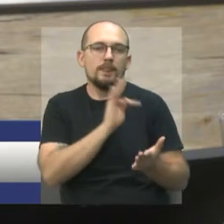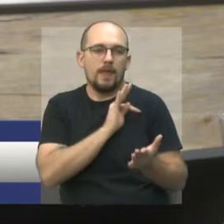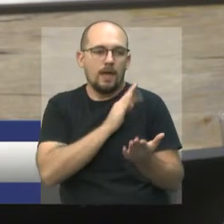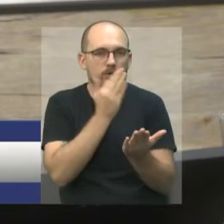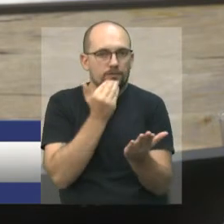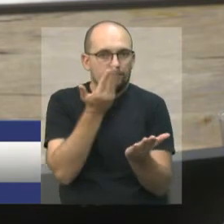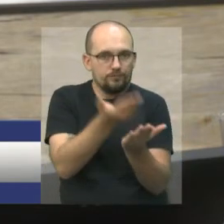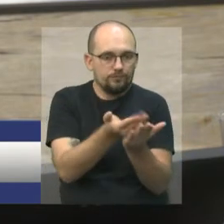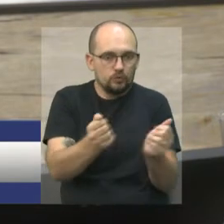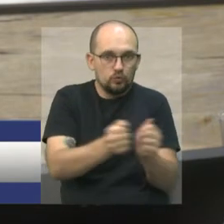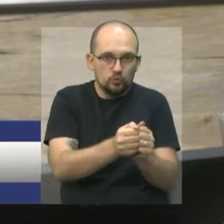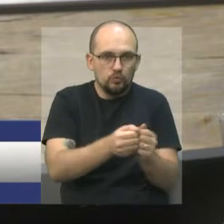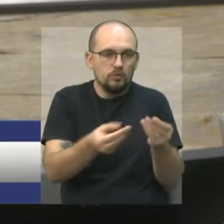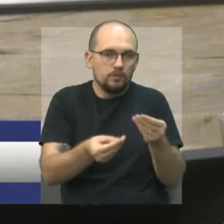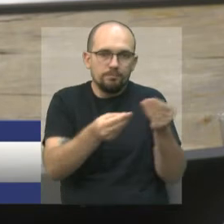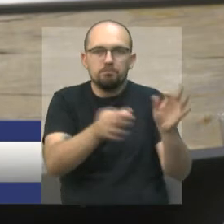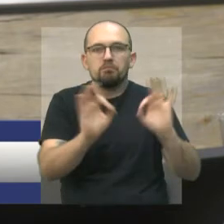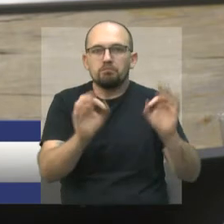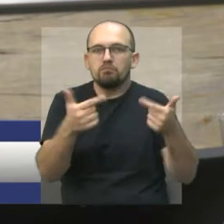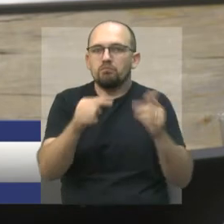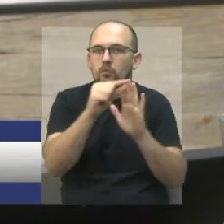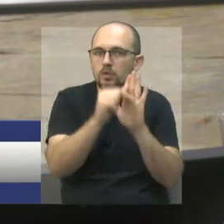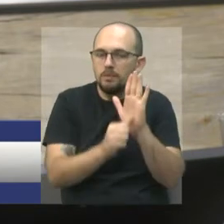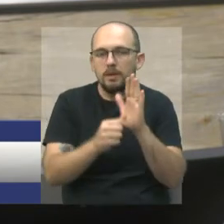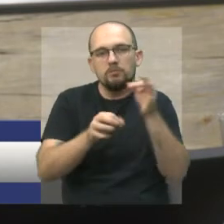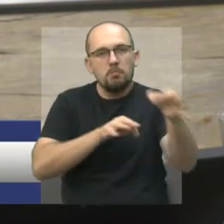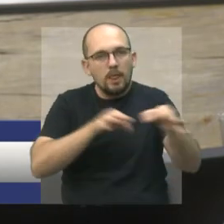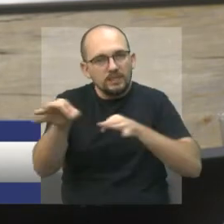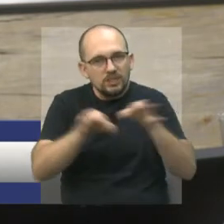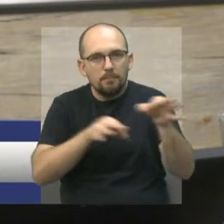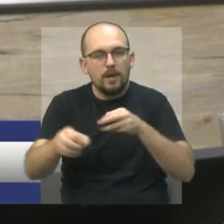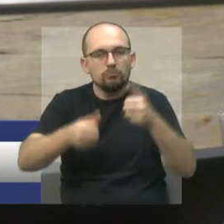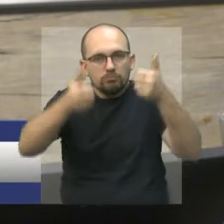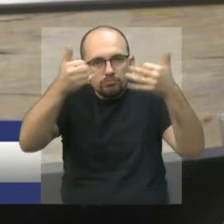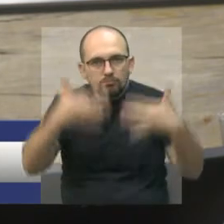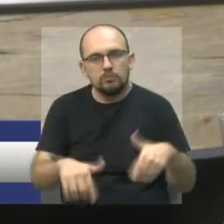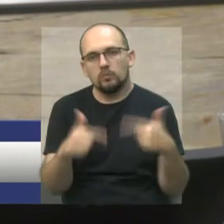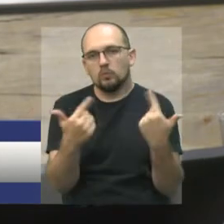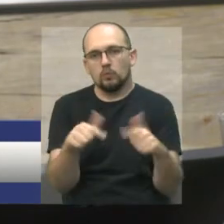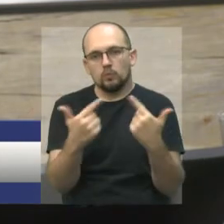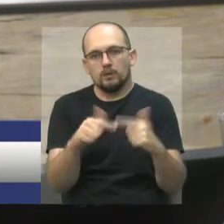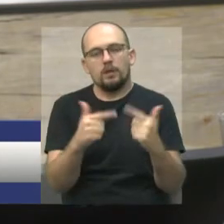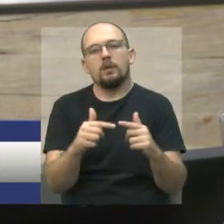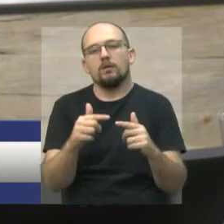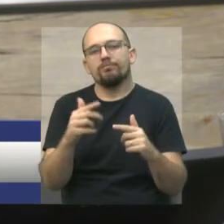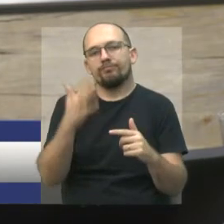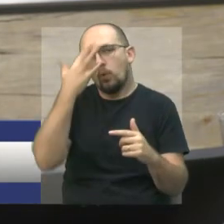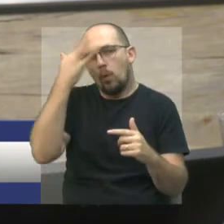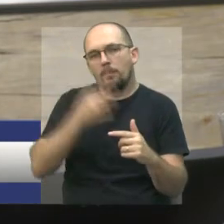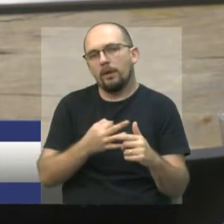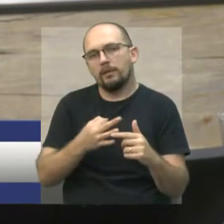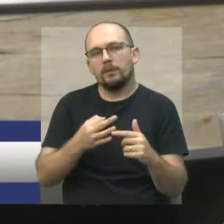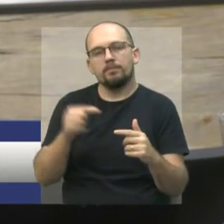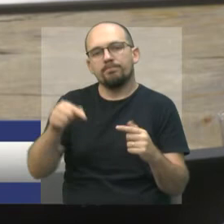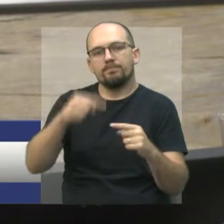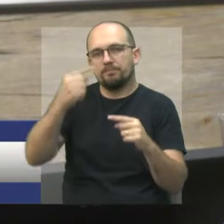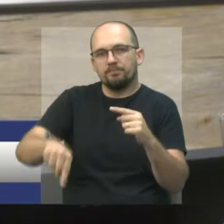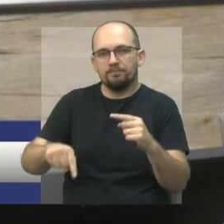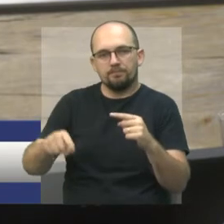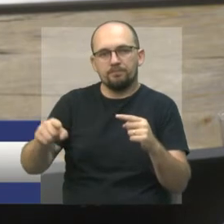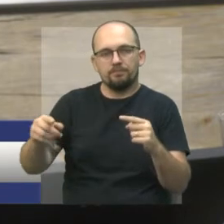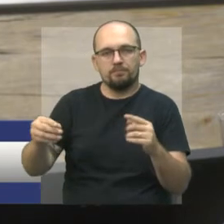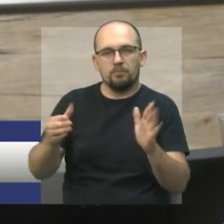desacompanhada de orçamento, planejamento e justificativas que permitam compreender a pertinência e a compatibilidade